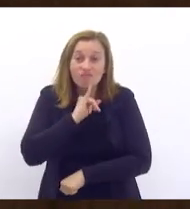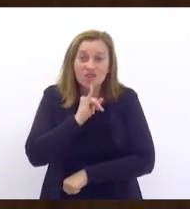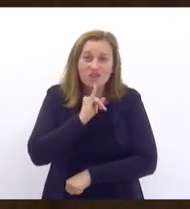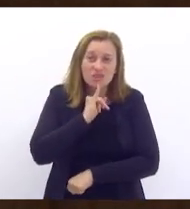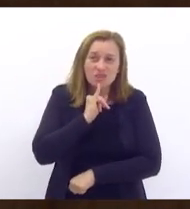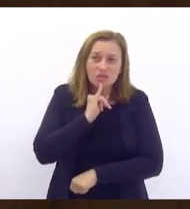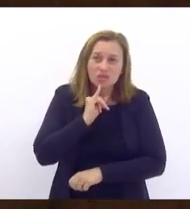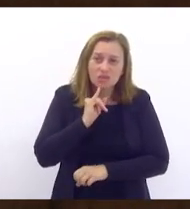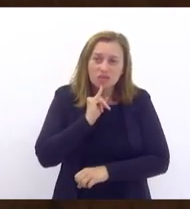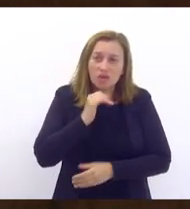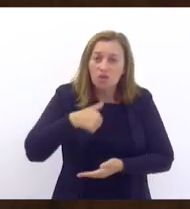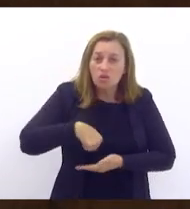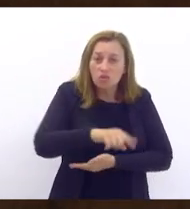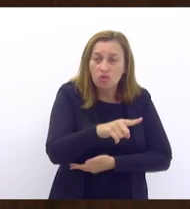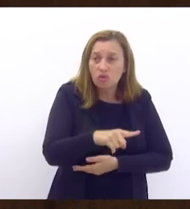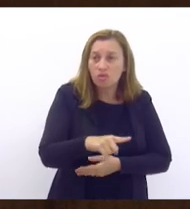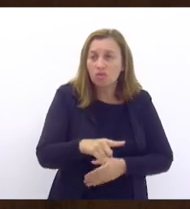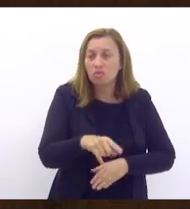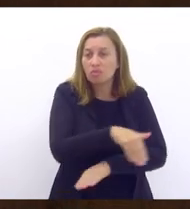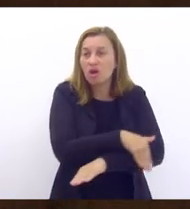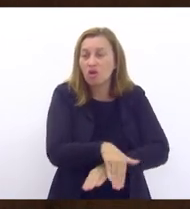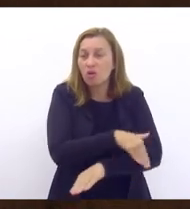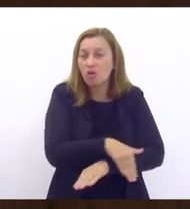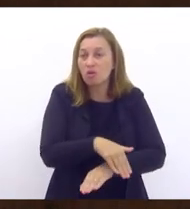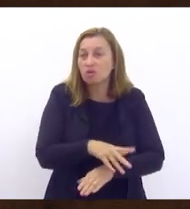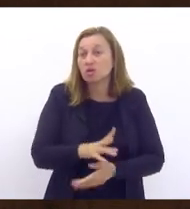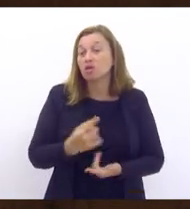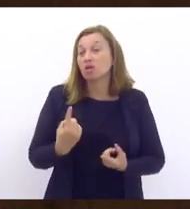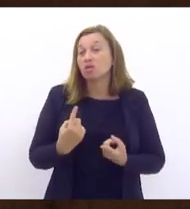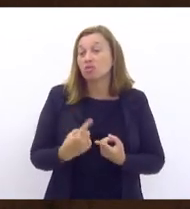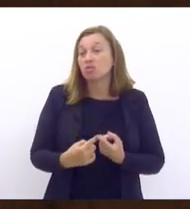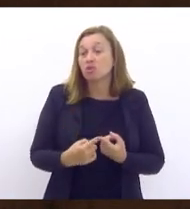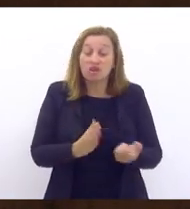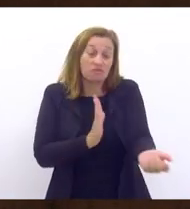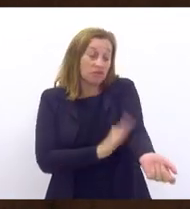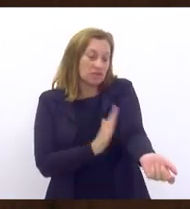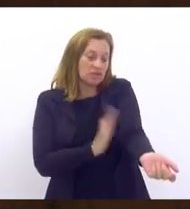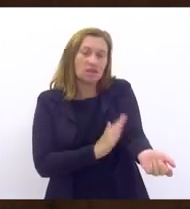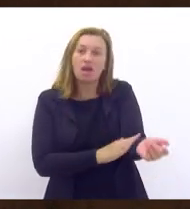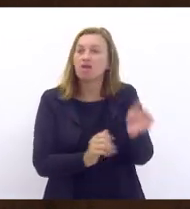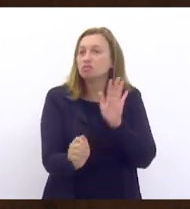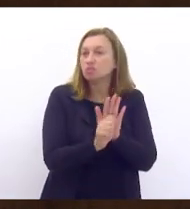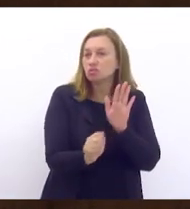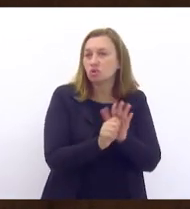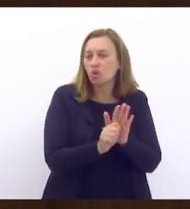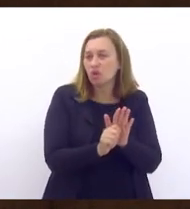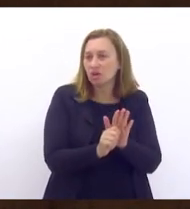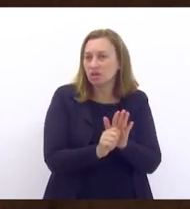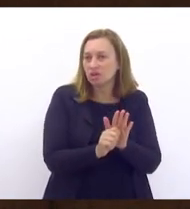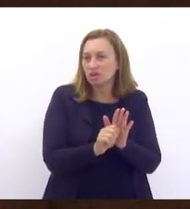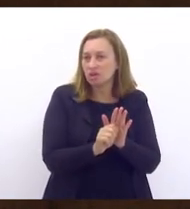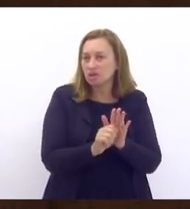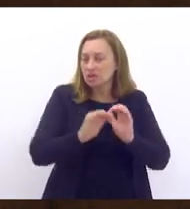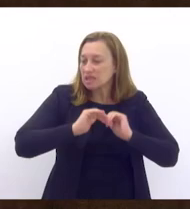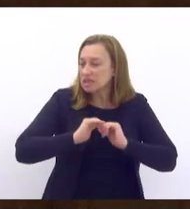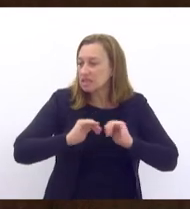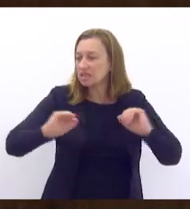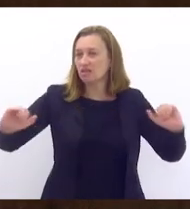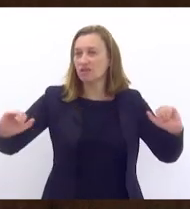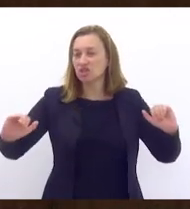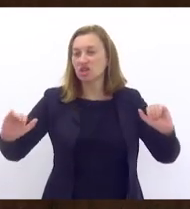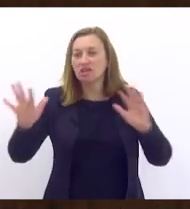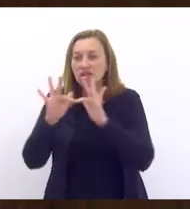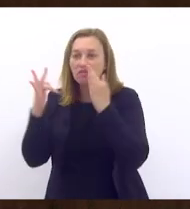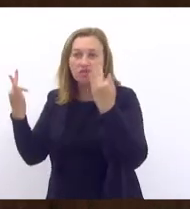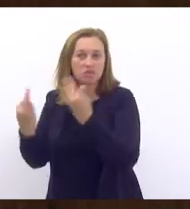foram para a rua por fazer uso abusivo de álcool e drogas, e romperam com qualquer tipo de